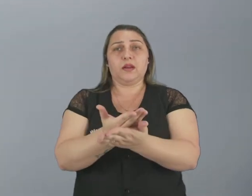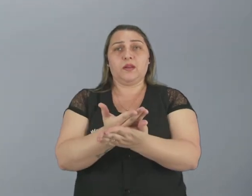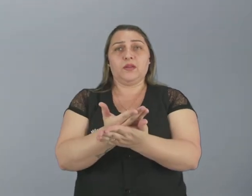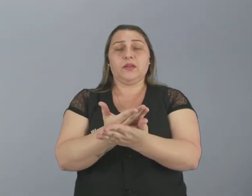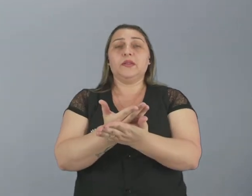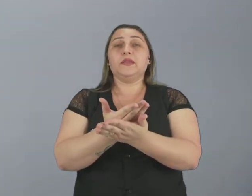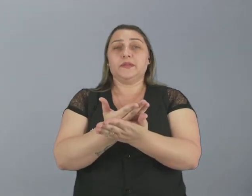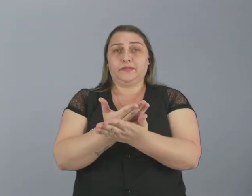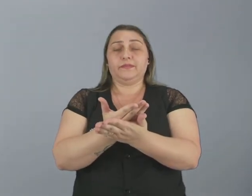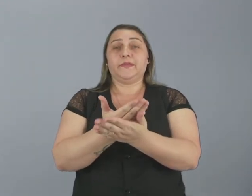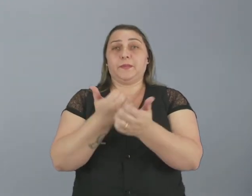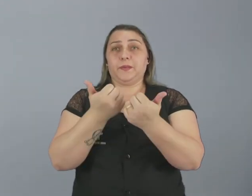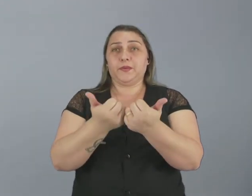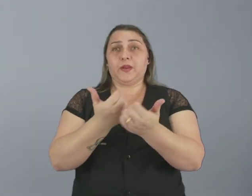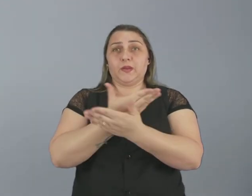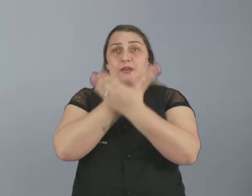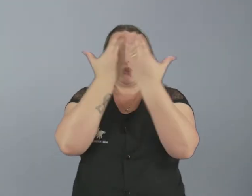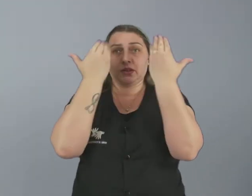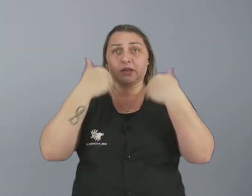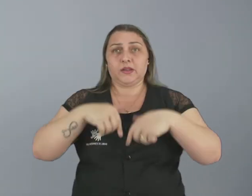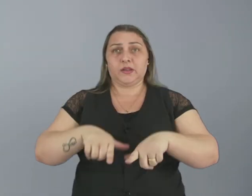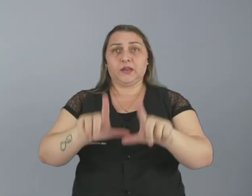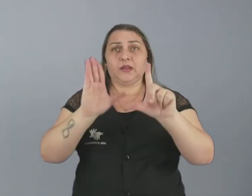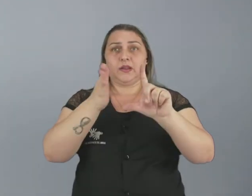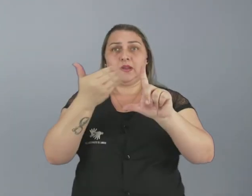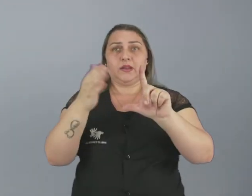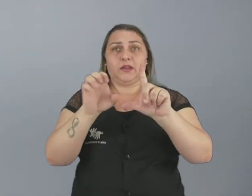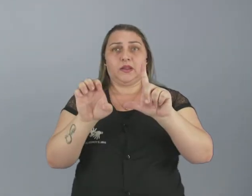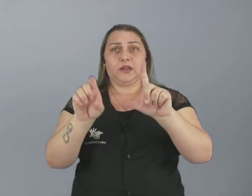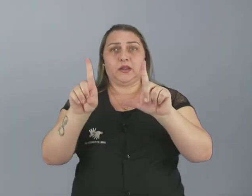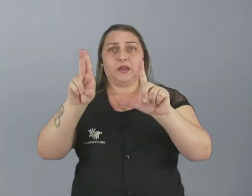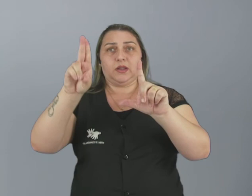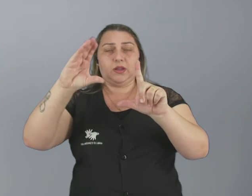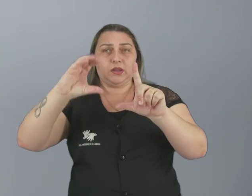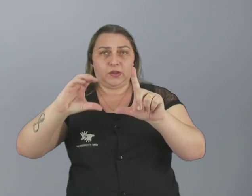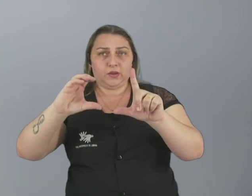próxima aula. Tá bom? Não esqueçam de acessar a nossa